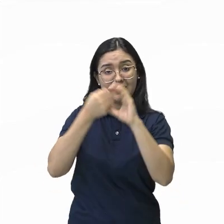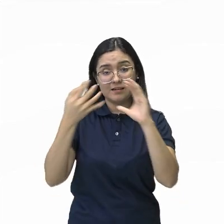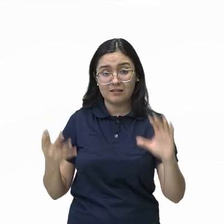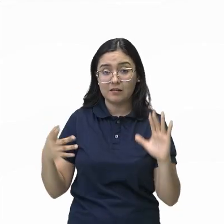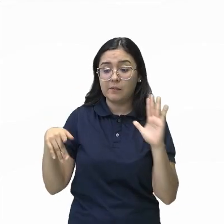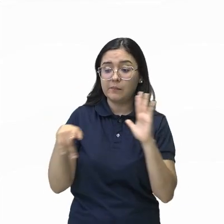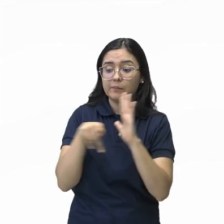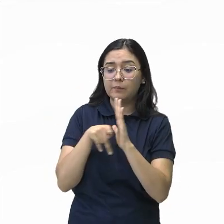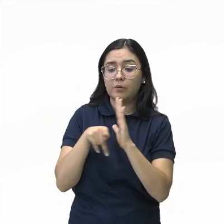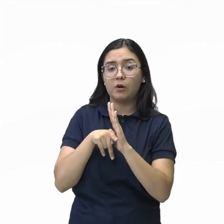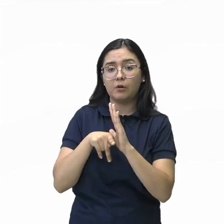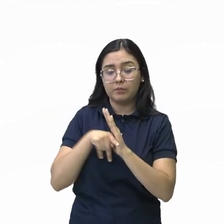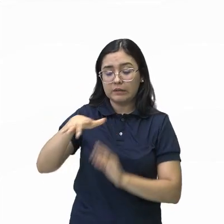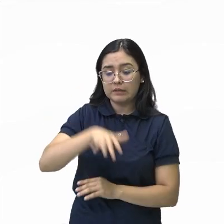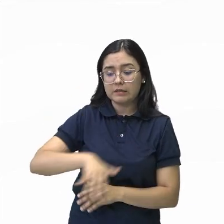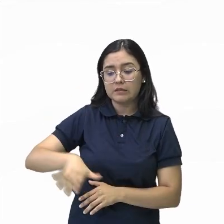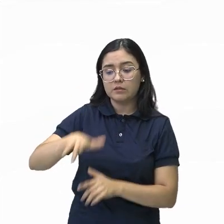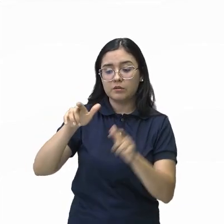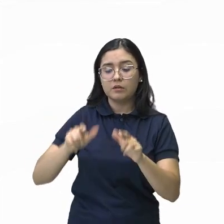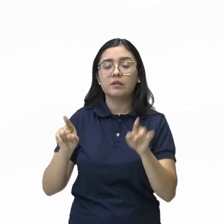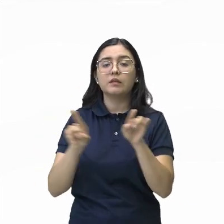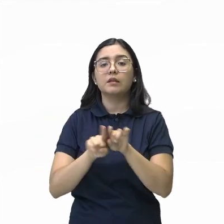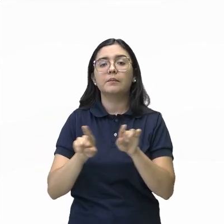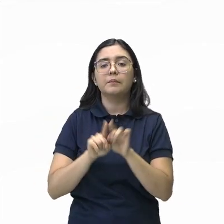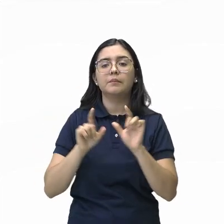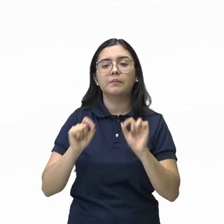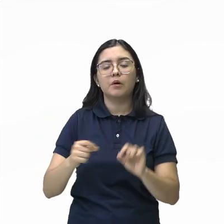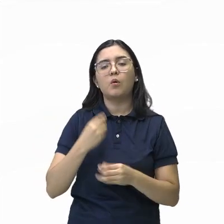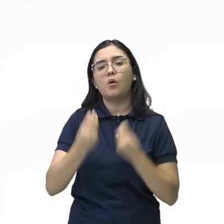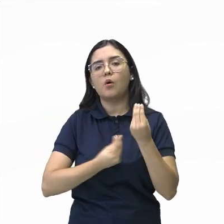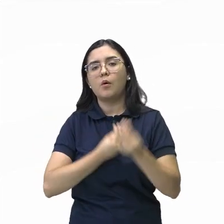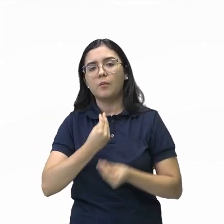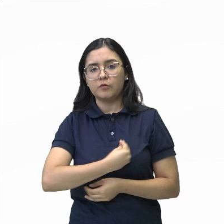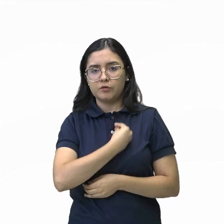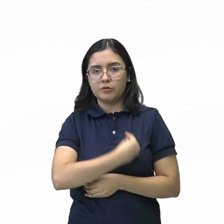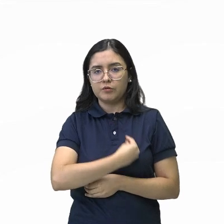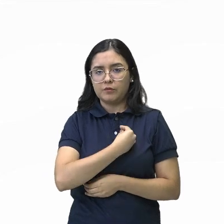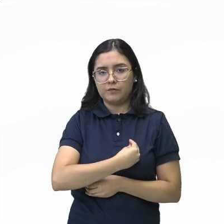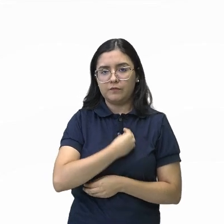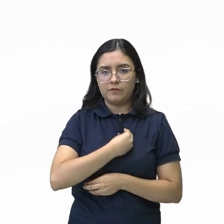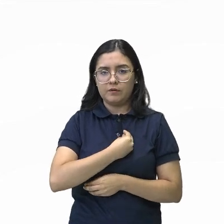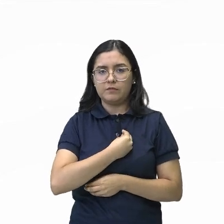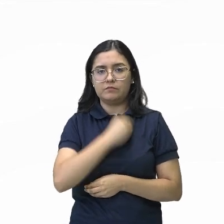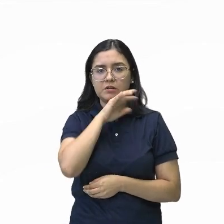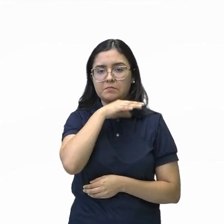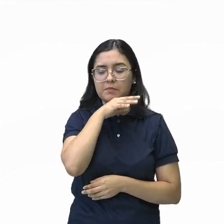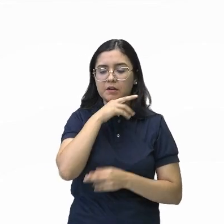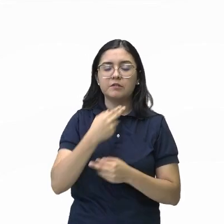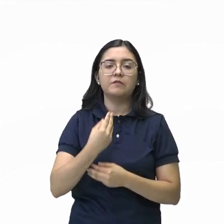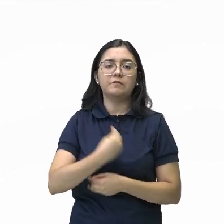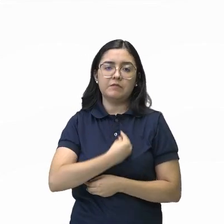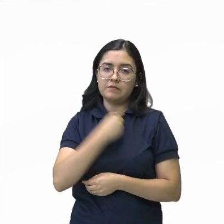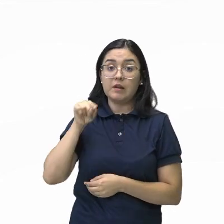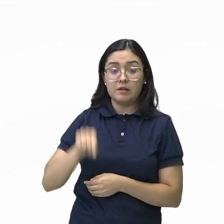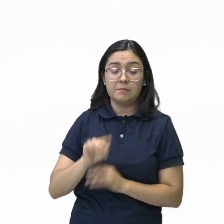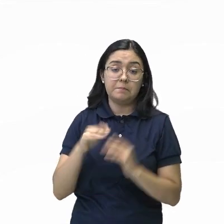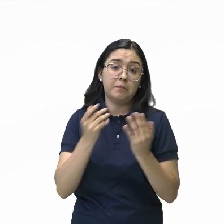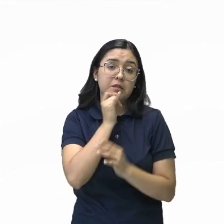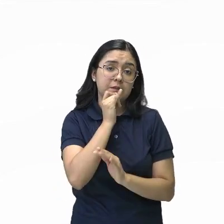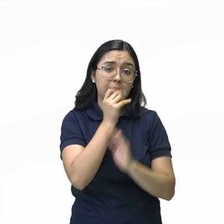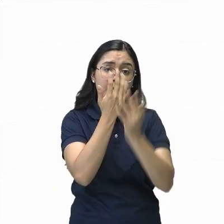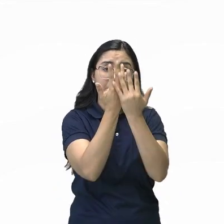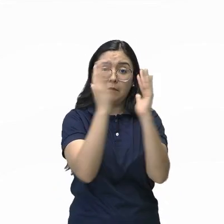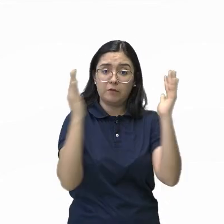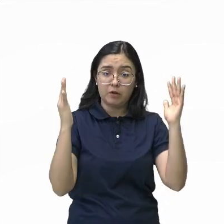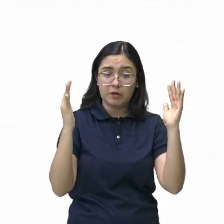característicos desse ecossistema e as relações entre os seres vivos presentes ali. Então, a gente pode observar, por exemplo, uma floresta,